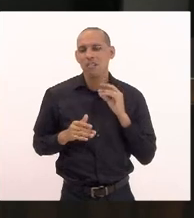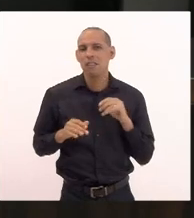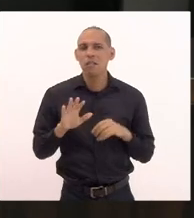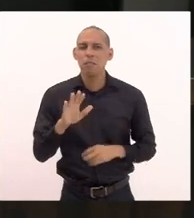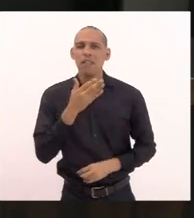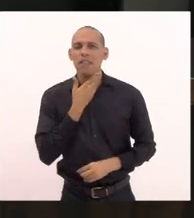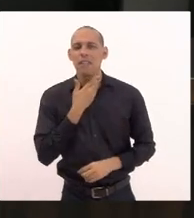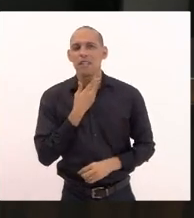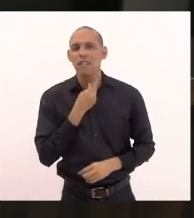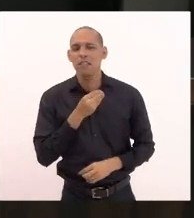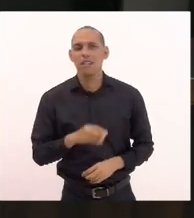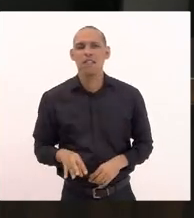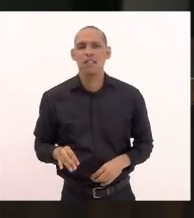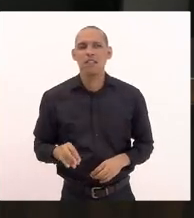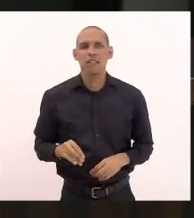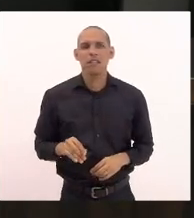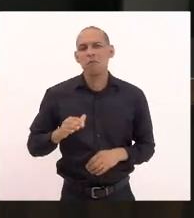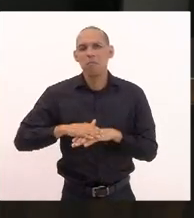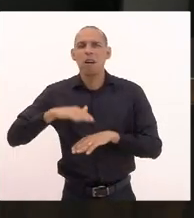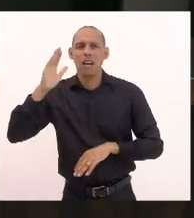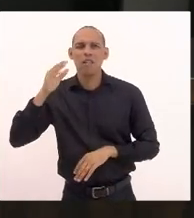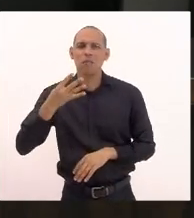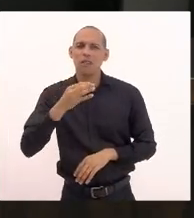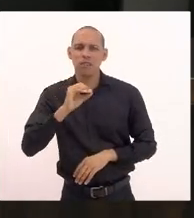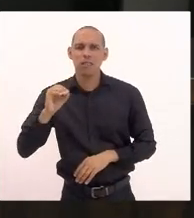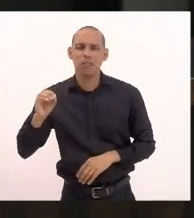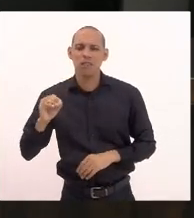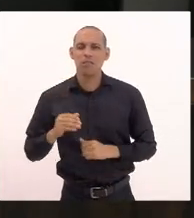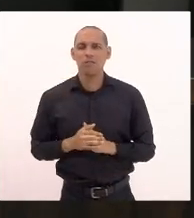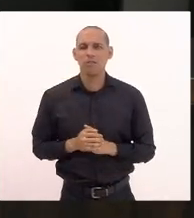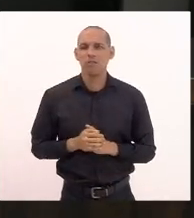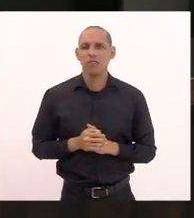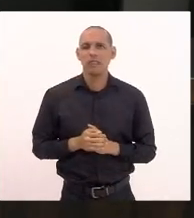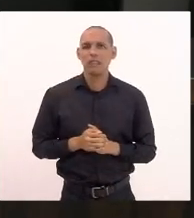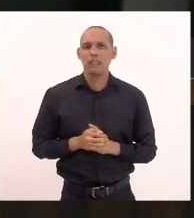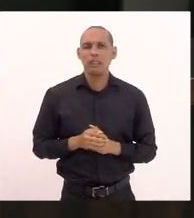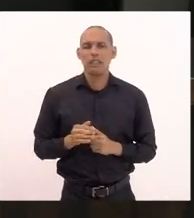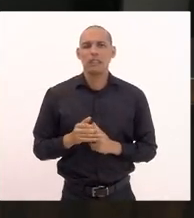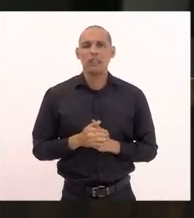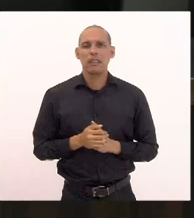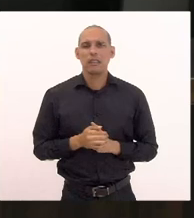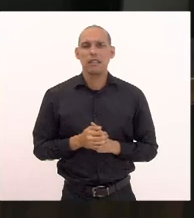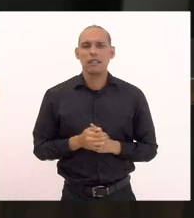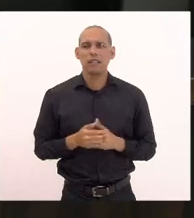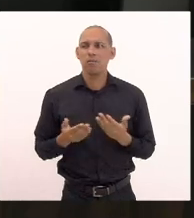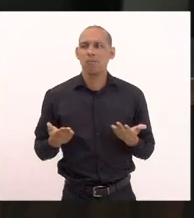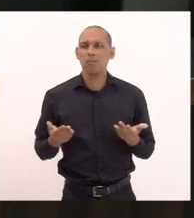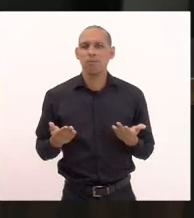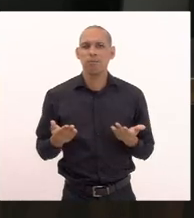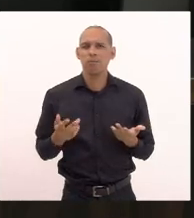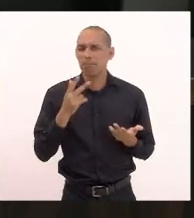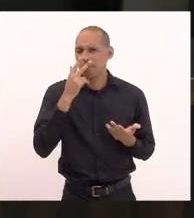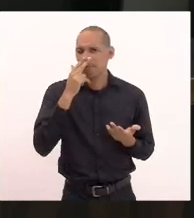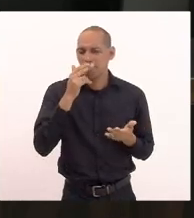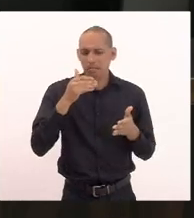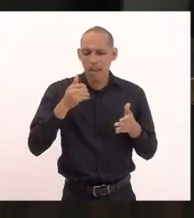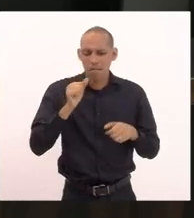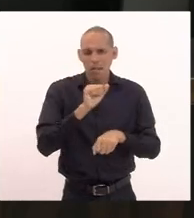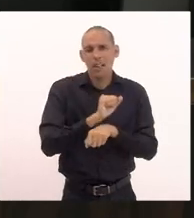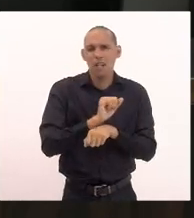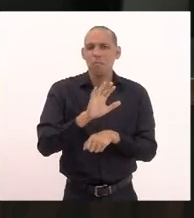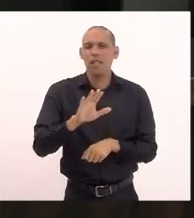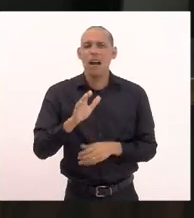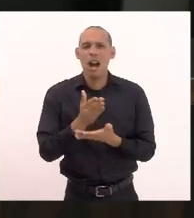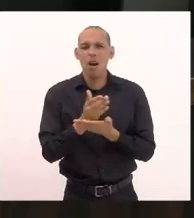chegou o momento a pensar que poderia ser mais de 400. Queira Deus que não, tomara que pare por aí, mas ainda tem